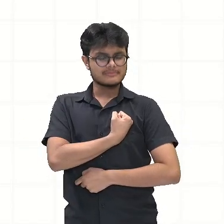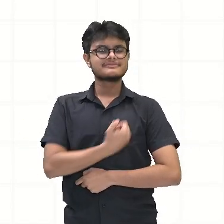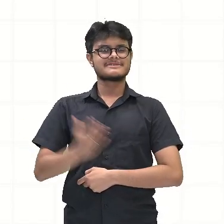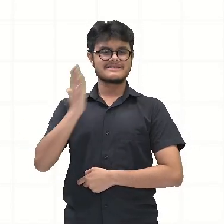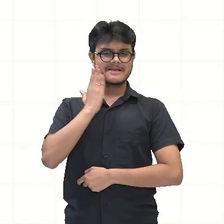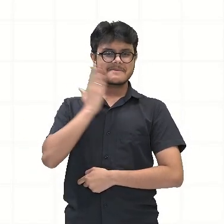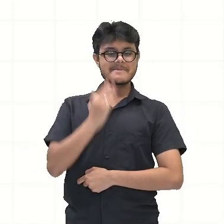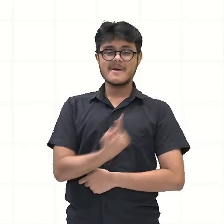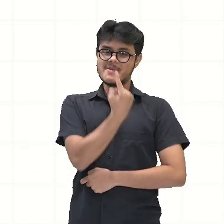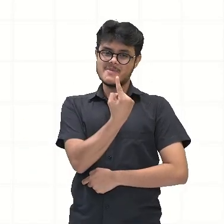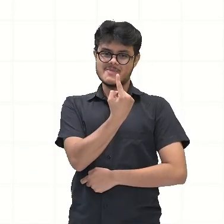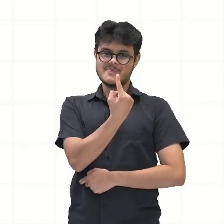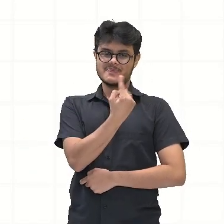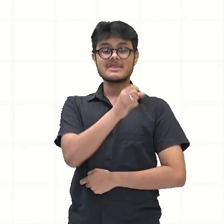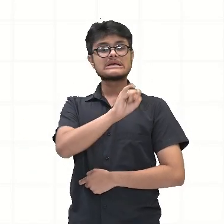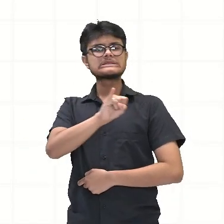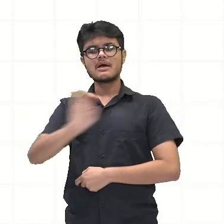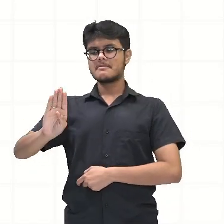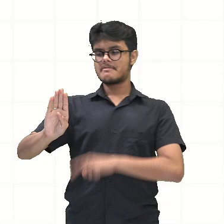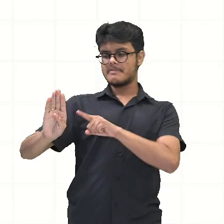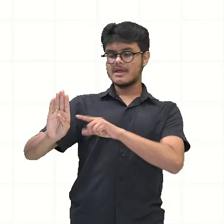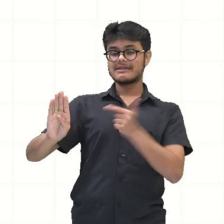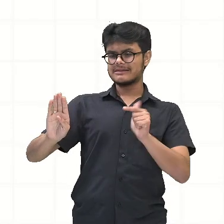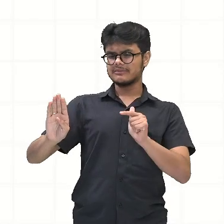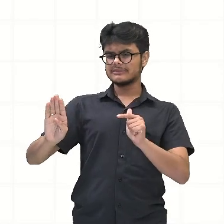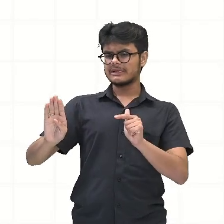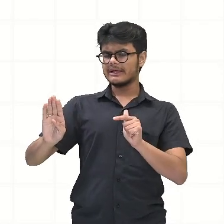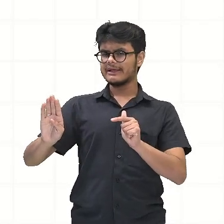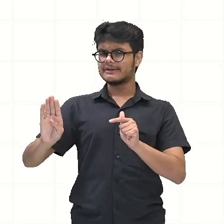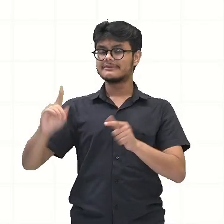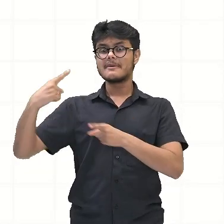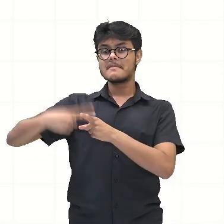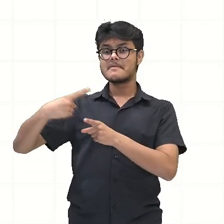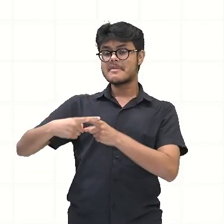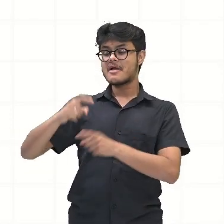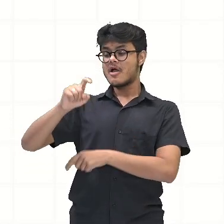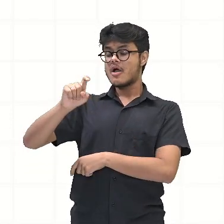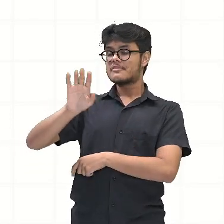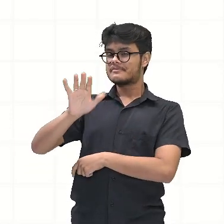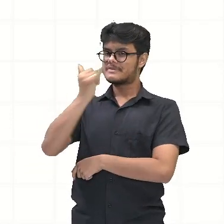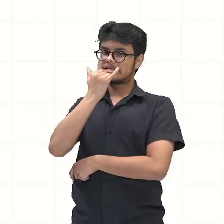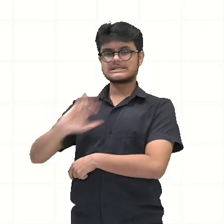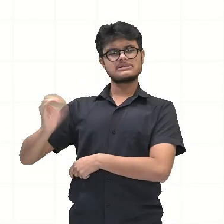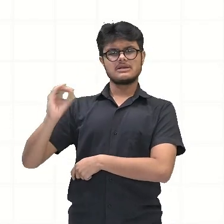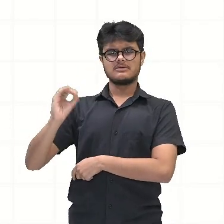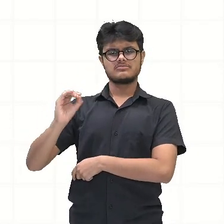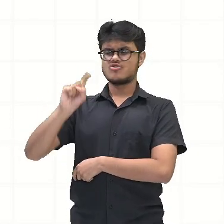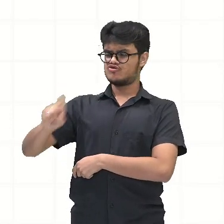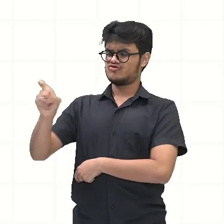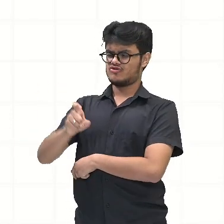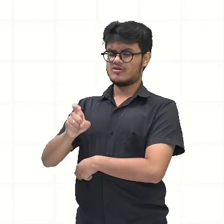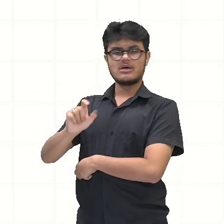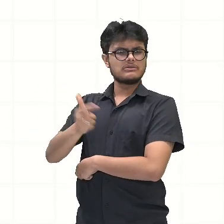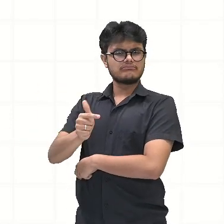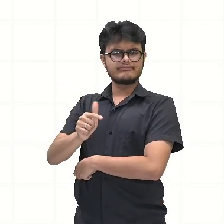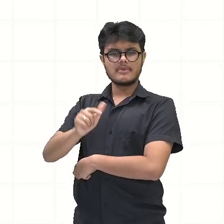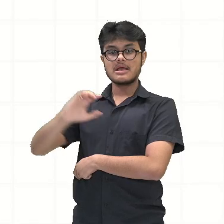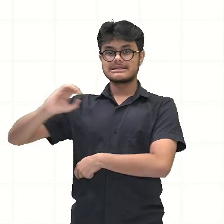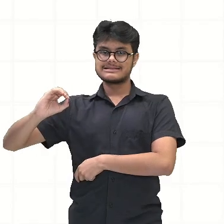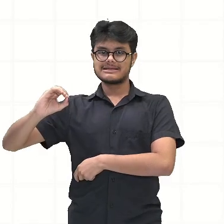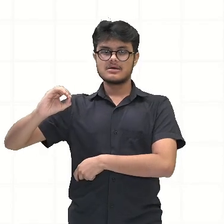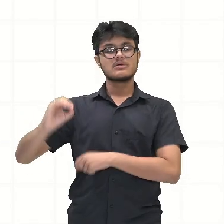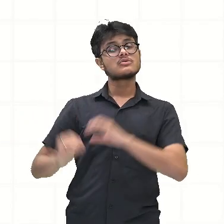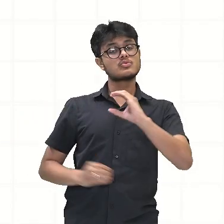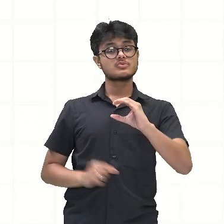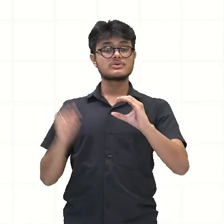é 1. O b, quando não aparece, é porque ele é 0. E o c, nesse caso